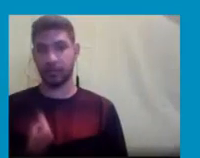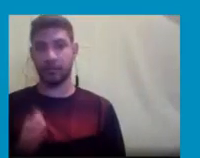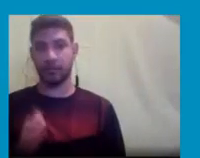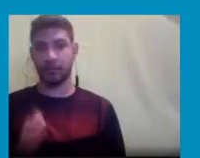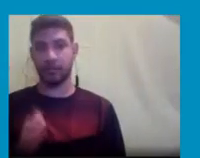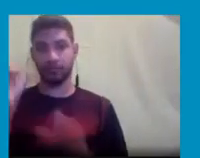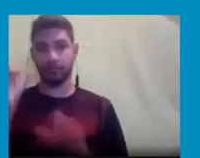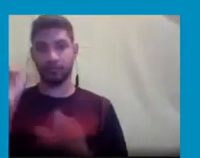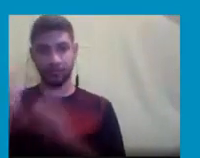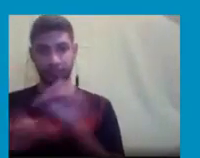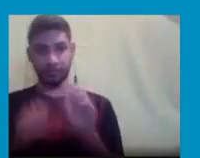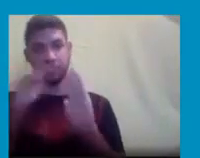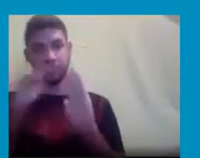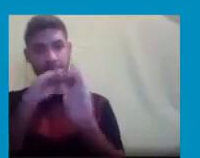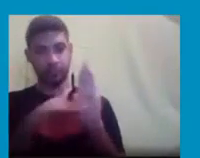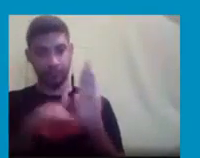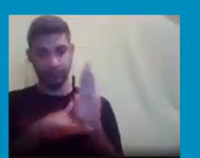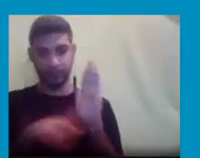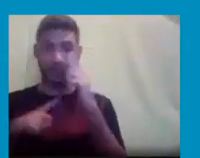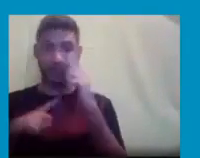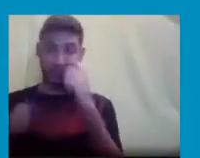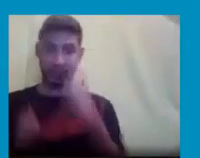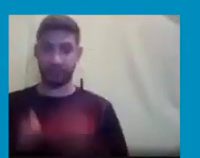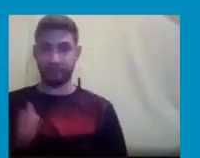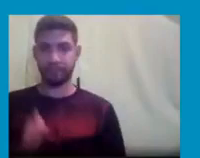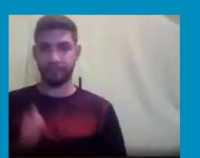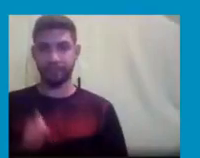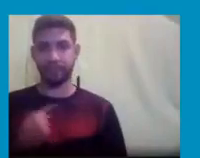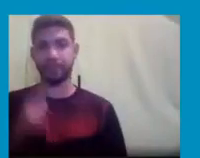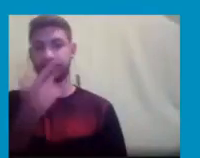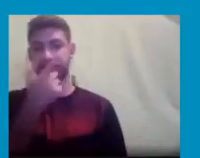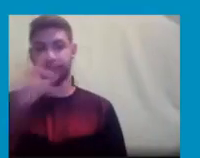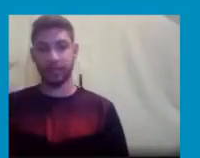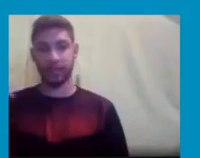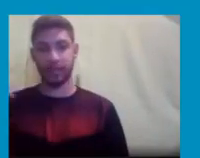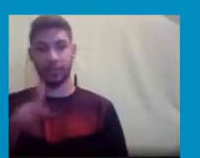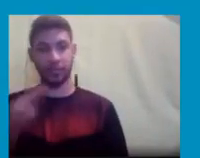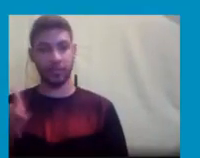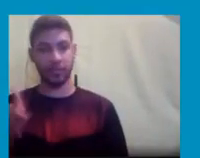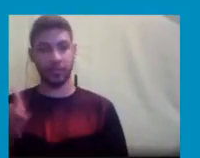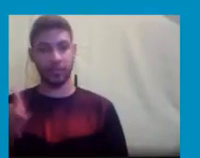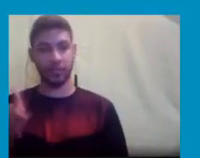o nosso roteiro e vamos passar para o Paulo. Né?